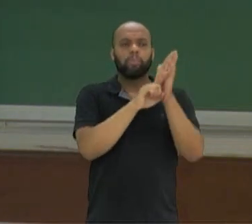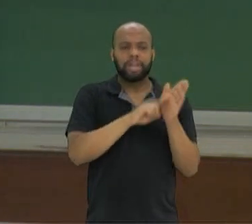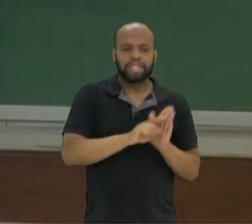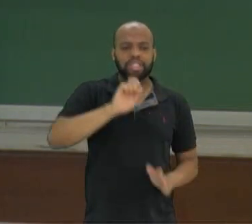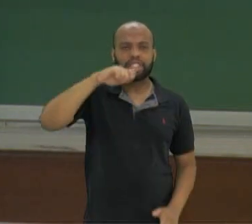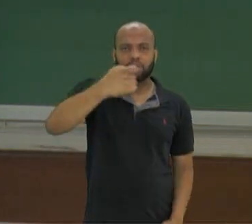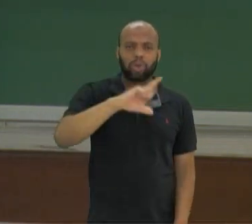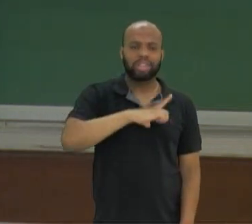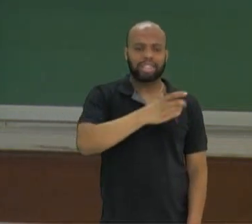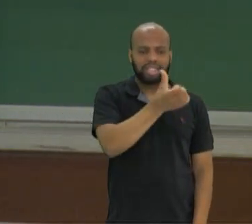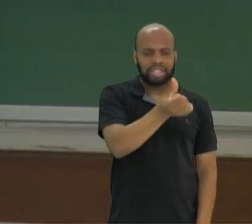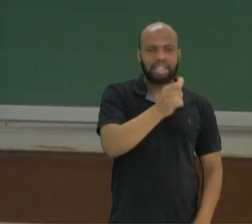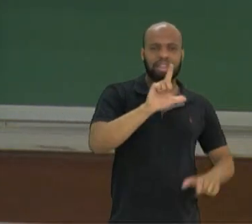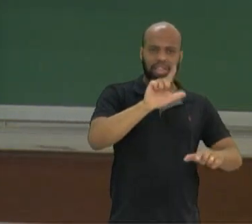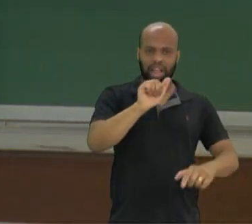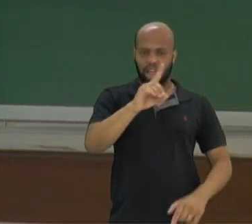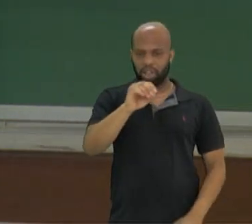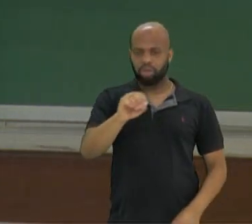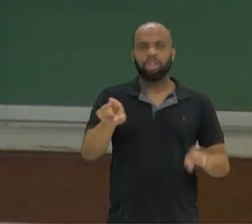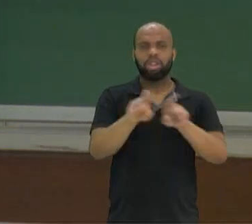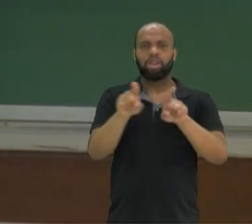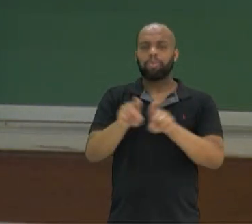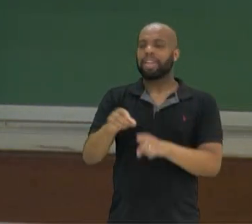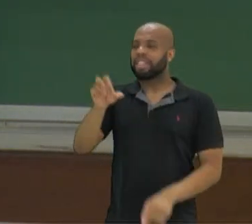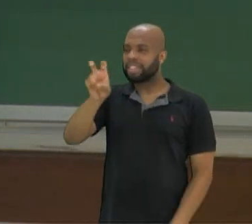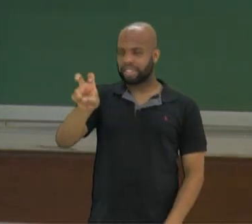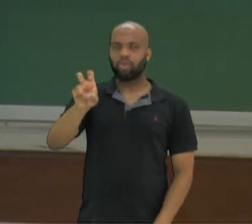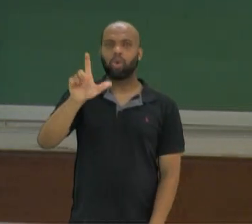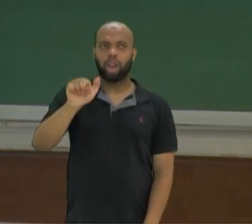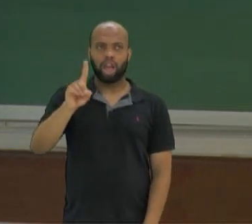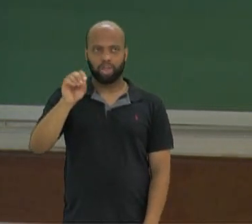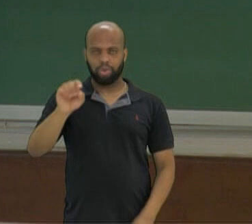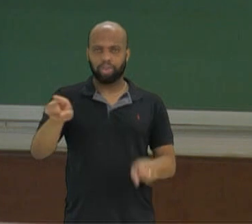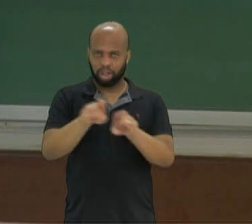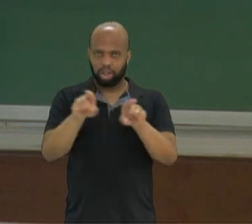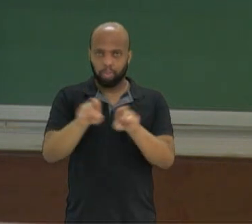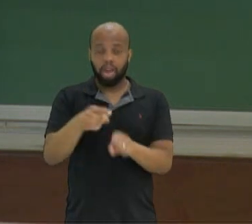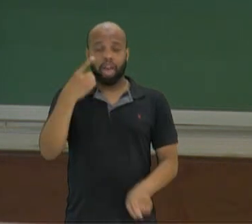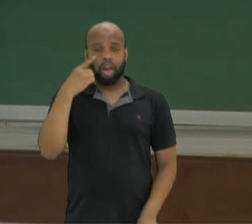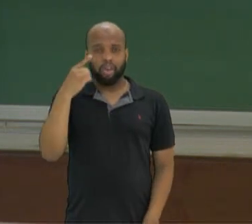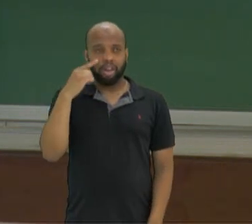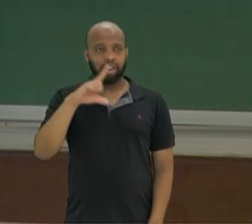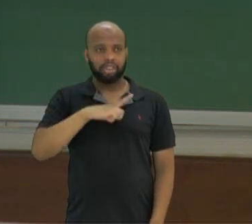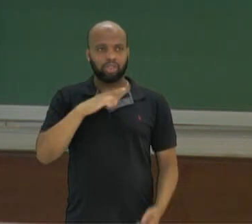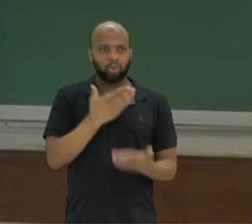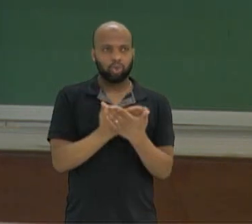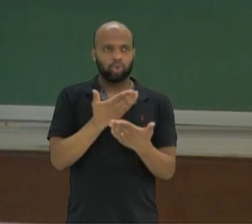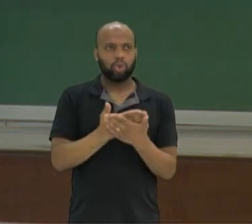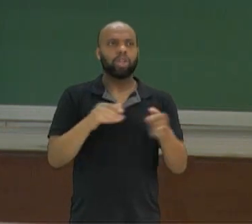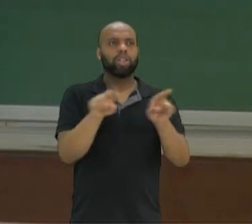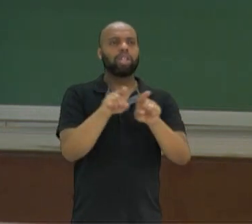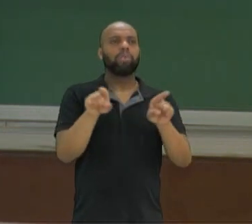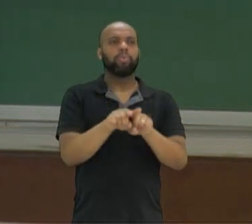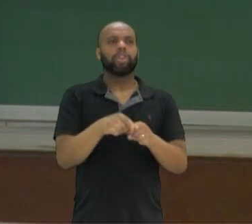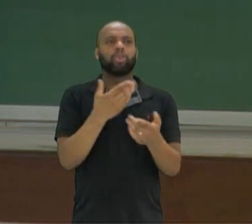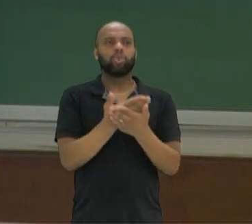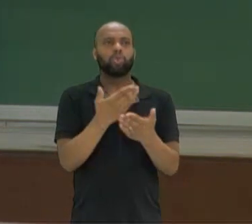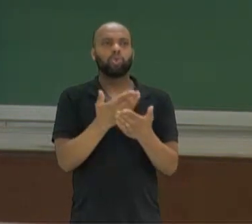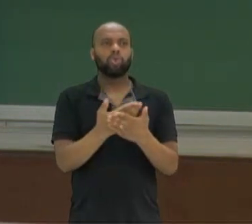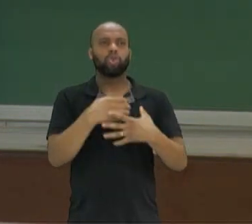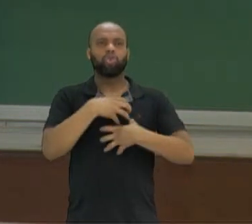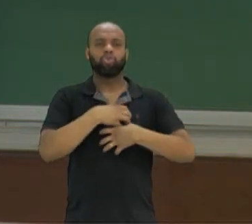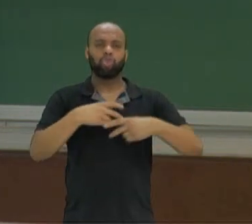sobre o hexágono, sobre o pentágono, da fórmula da área deles, tá? Trabalhamos com algum desses aqui, além disso, trabalhamos com losango